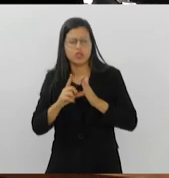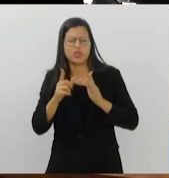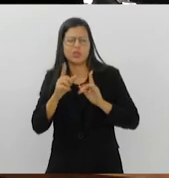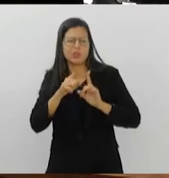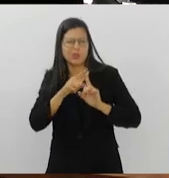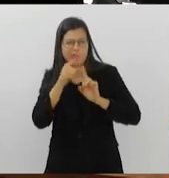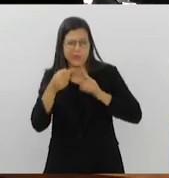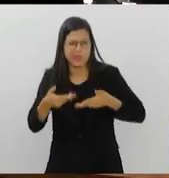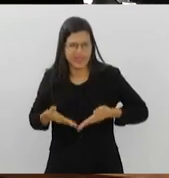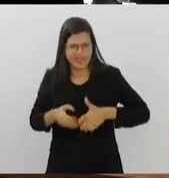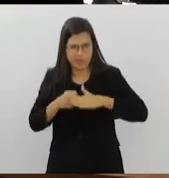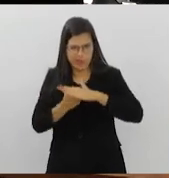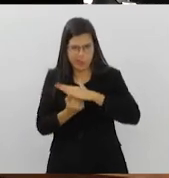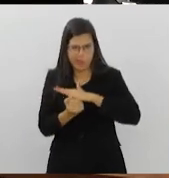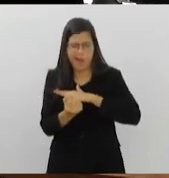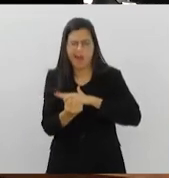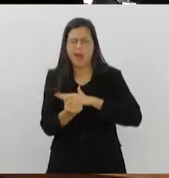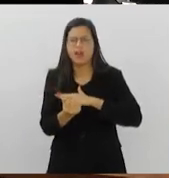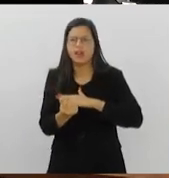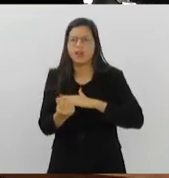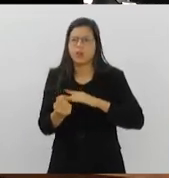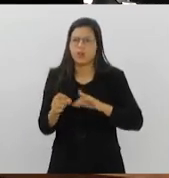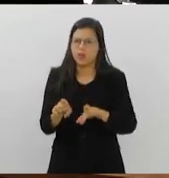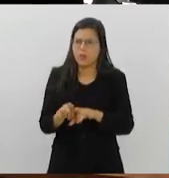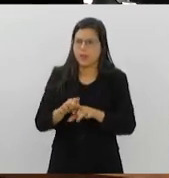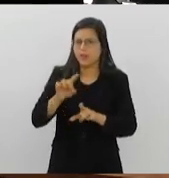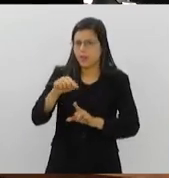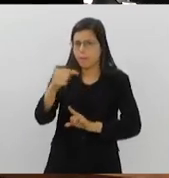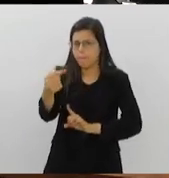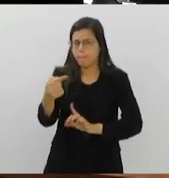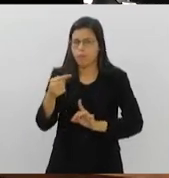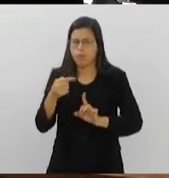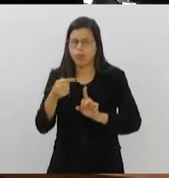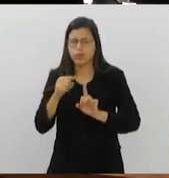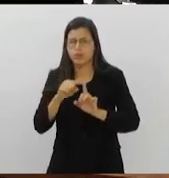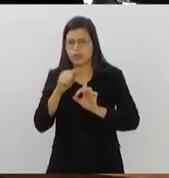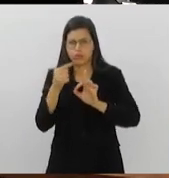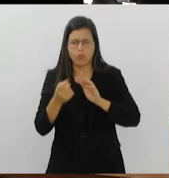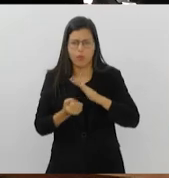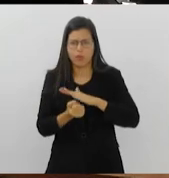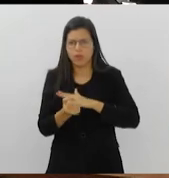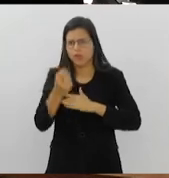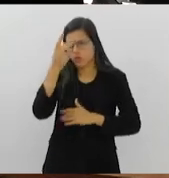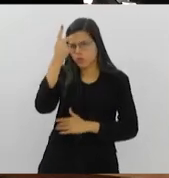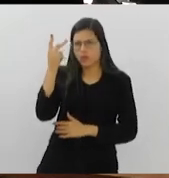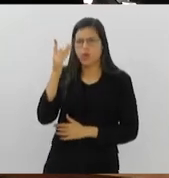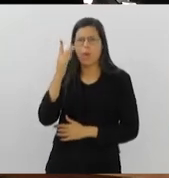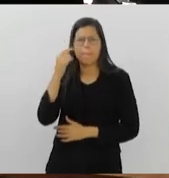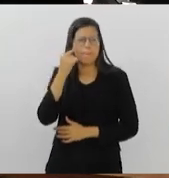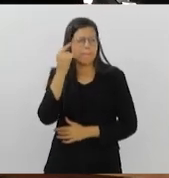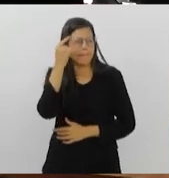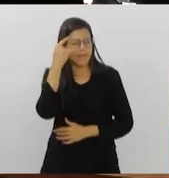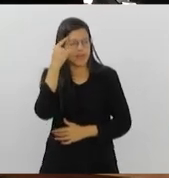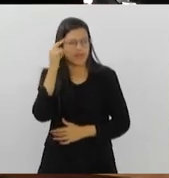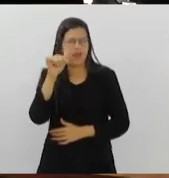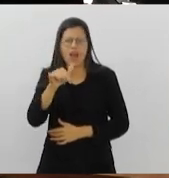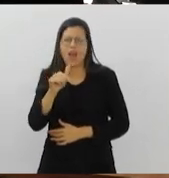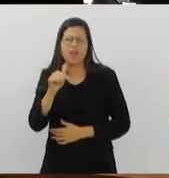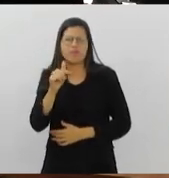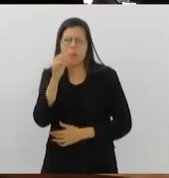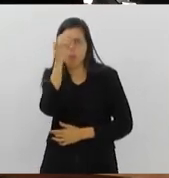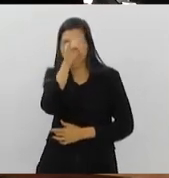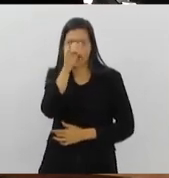pós-parto, e muita gente acha que essas questões de saúde mental, que isso é frescura. Não é frescura. É